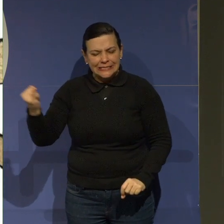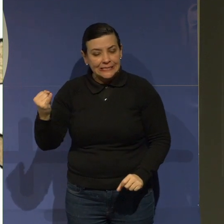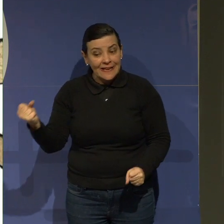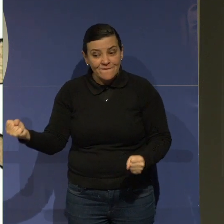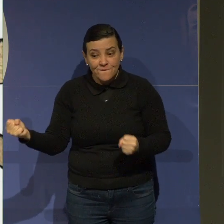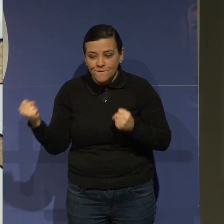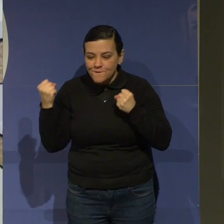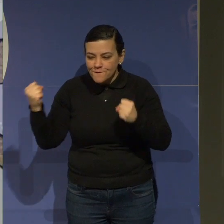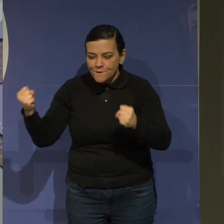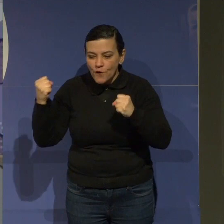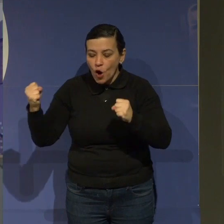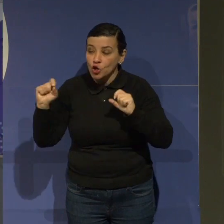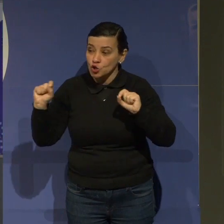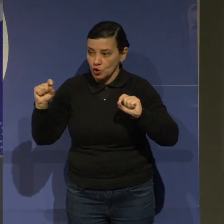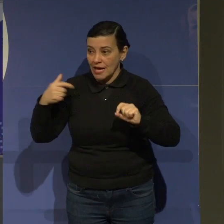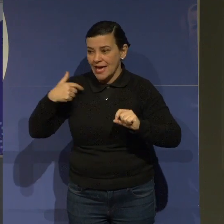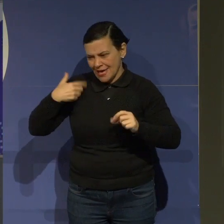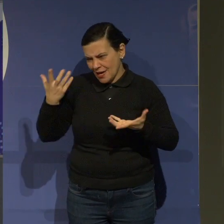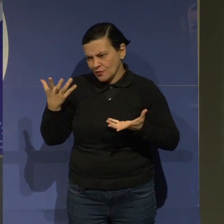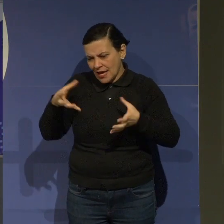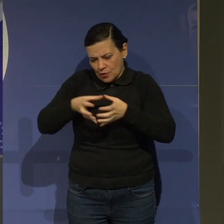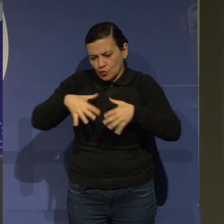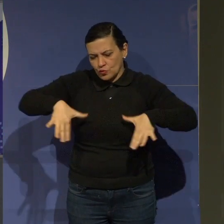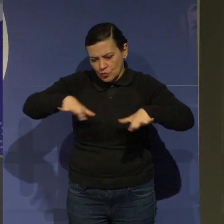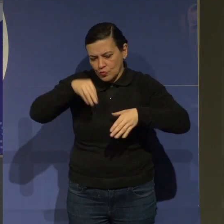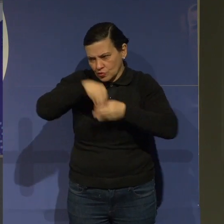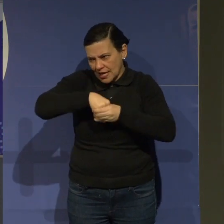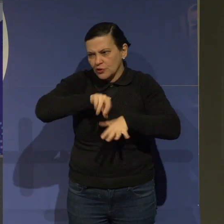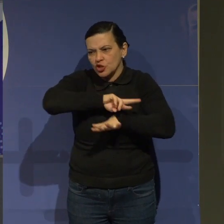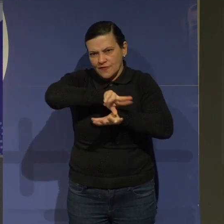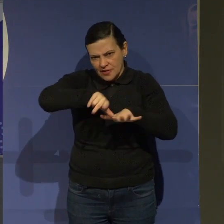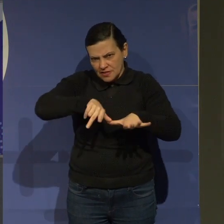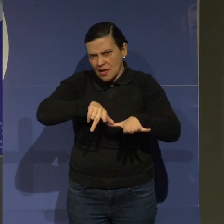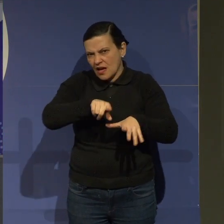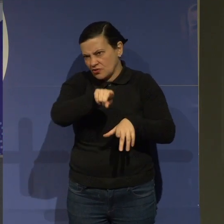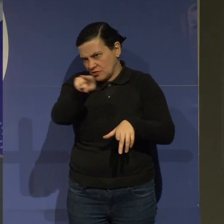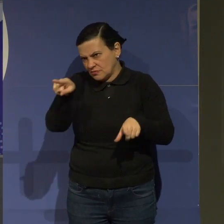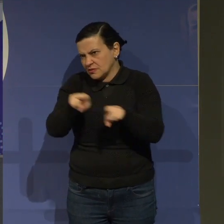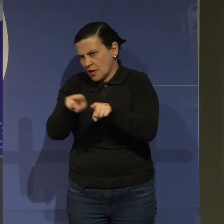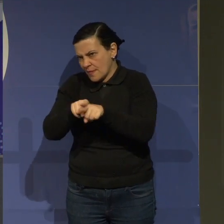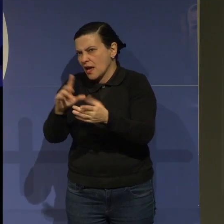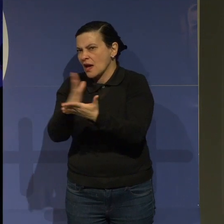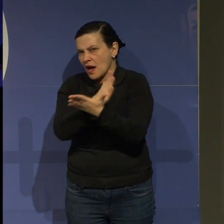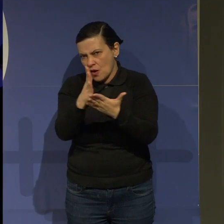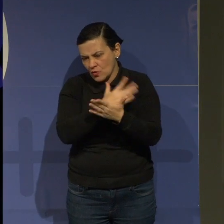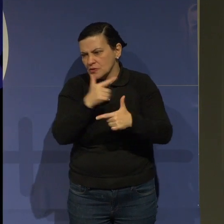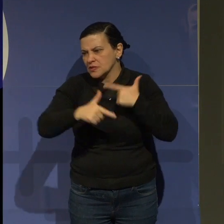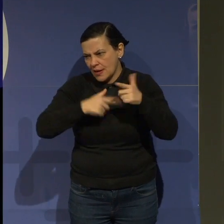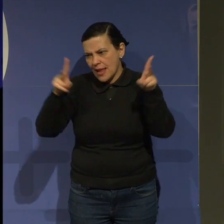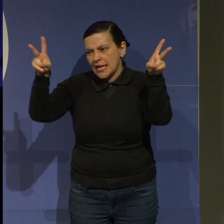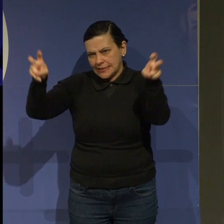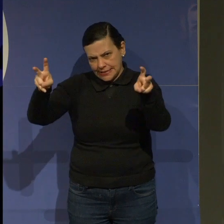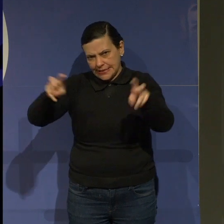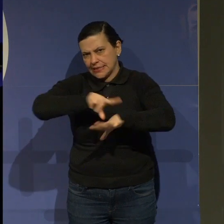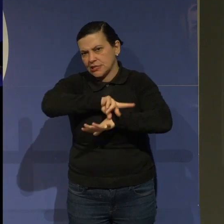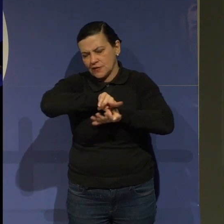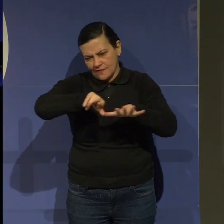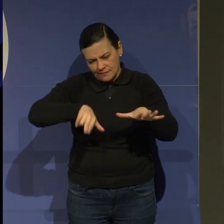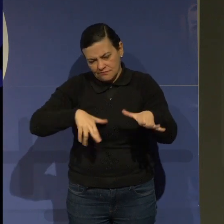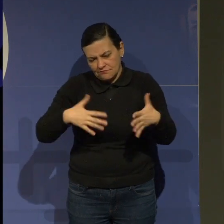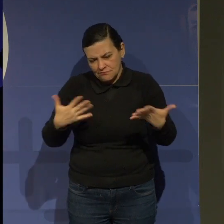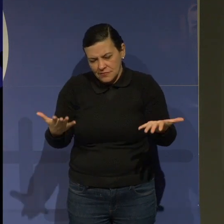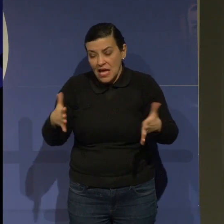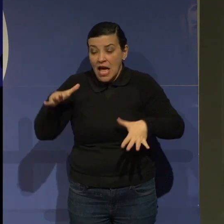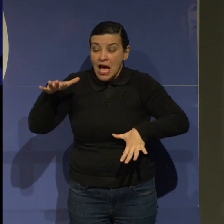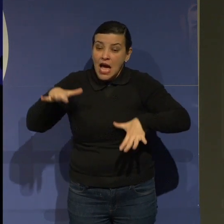forte. Eu, que estou dentro da diversidade, acredito que tem muita gente aqui que trabalha com o tema diversidade. Muitas